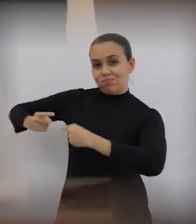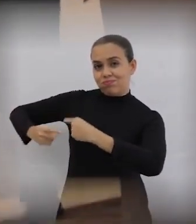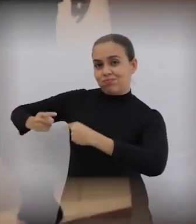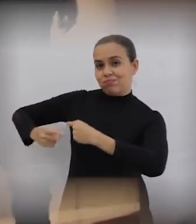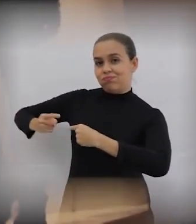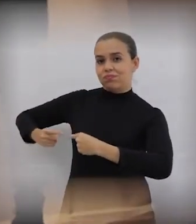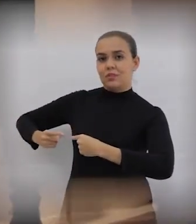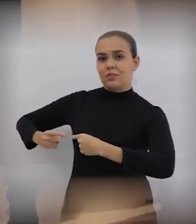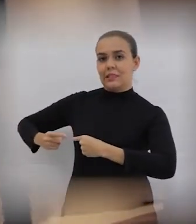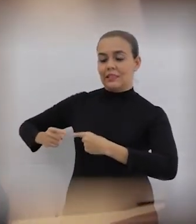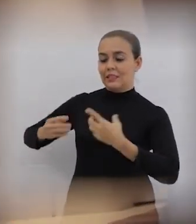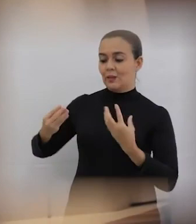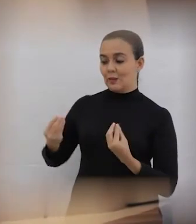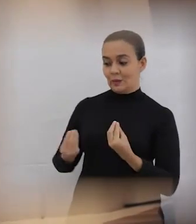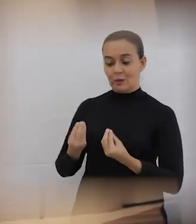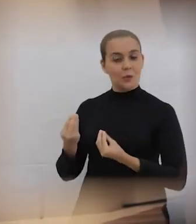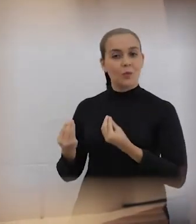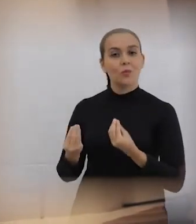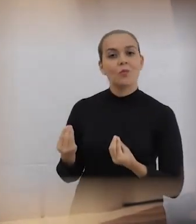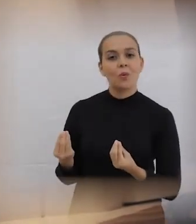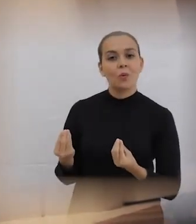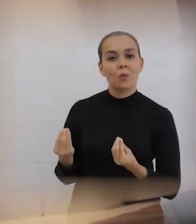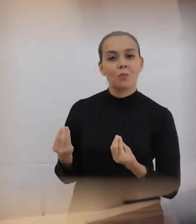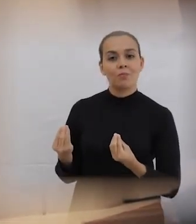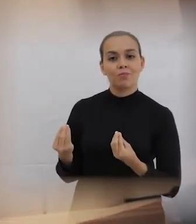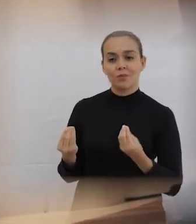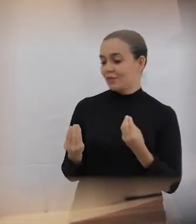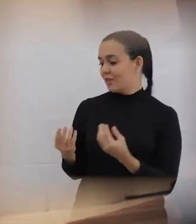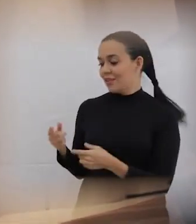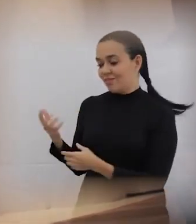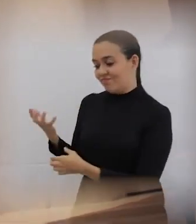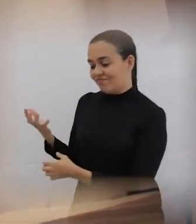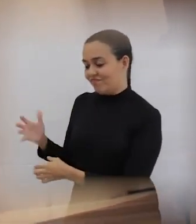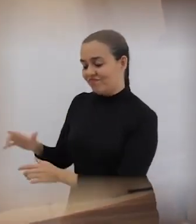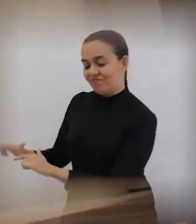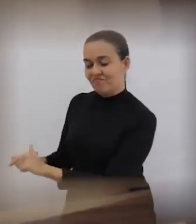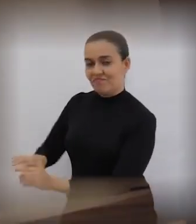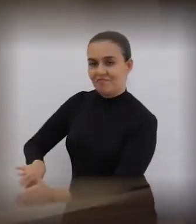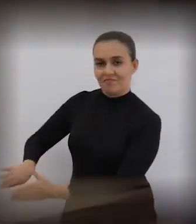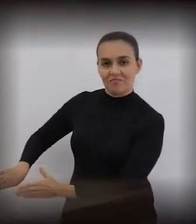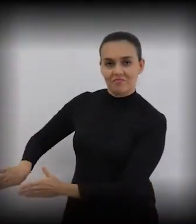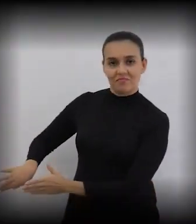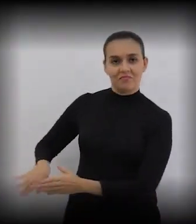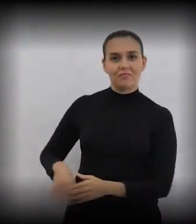mais difícil lutar contra a irrelevância do que contra a exploração.